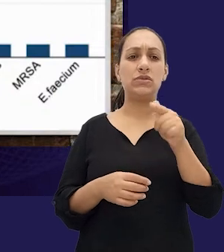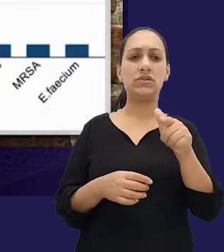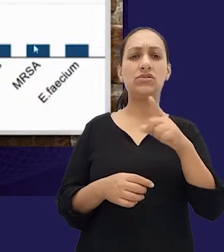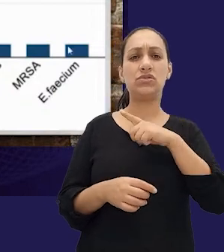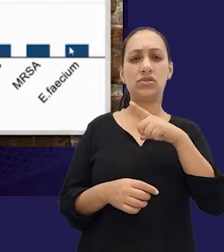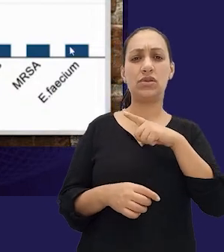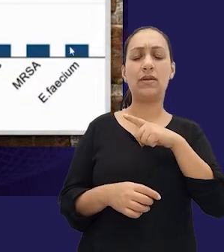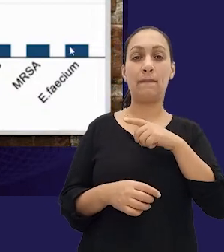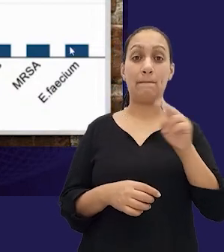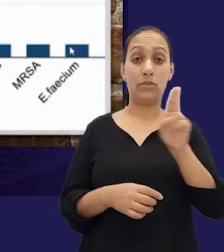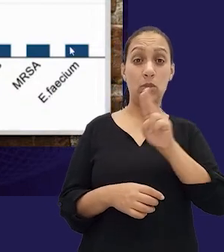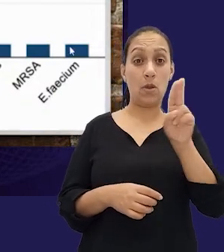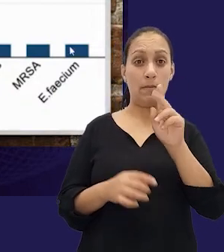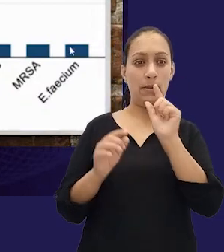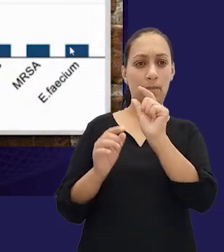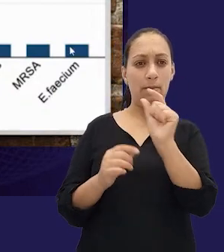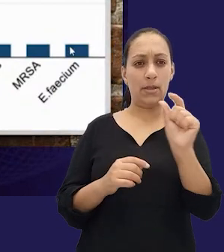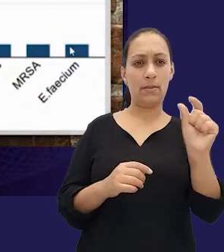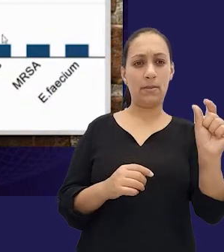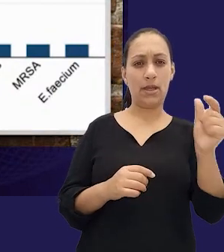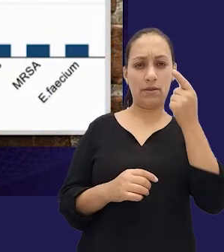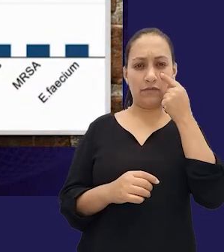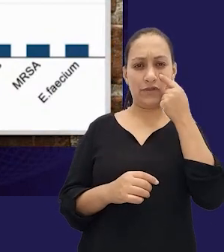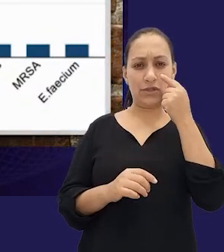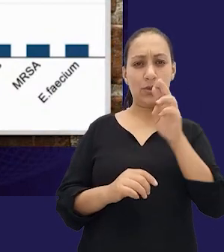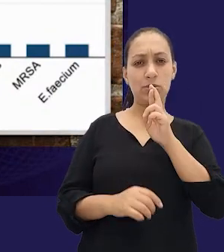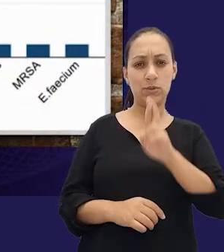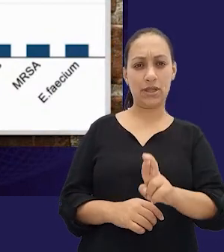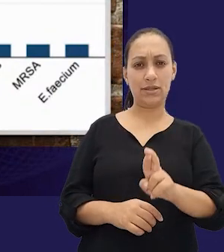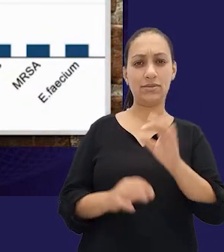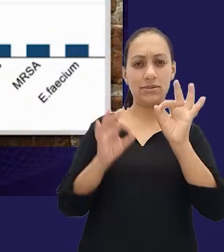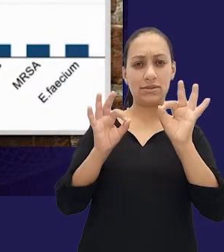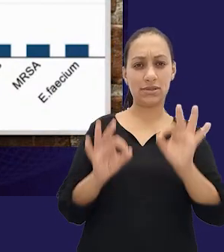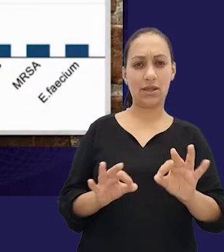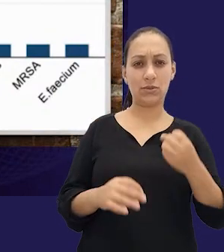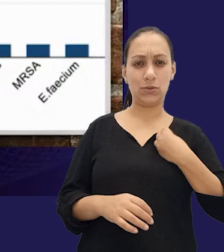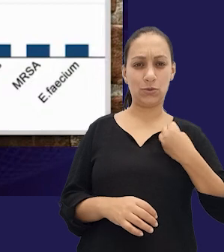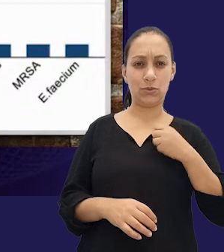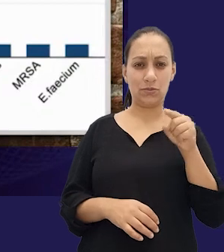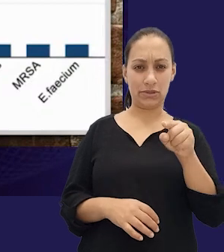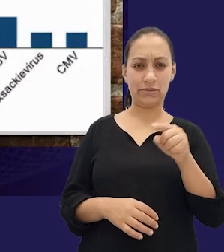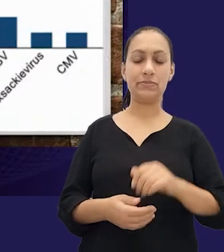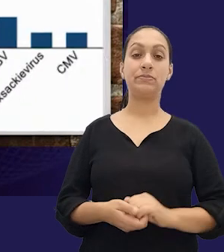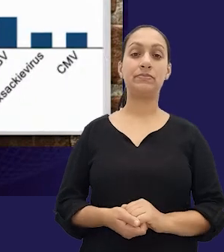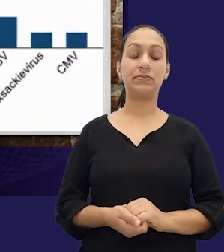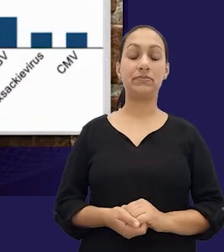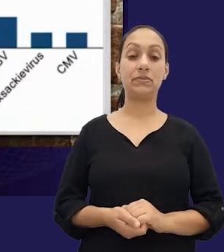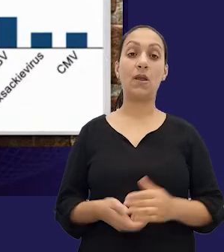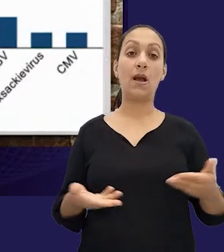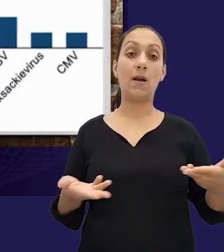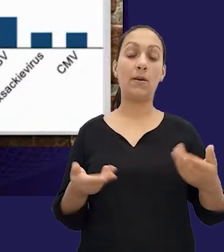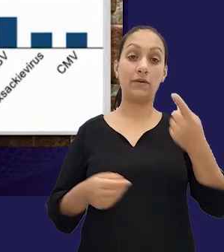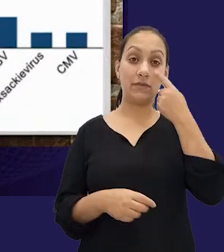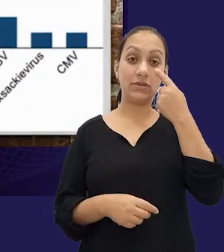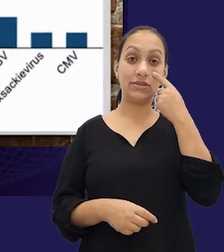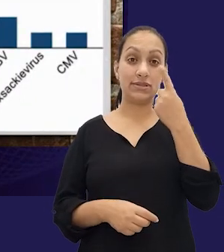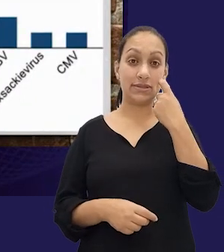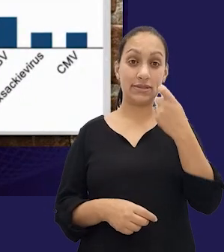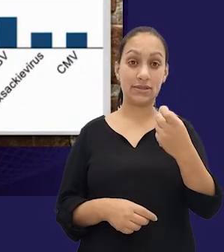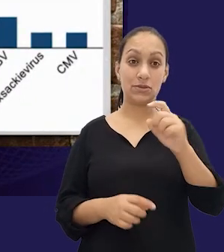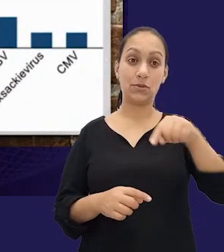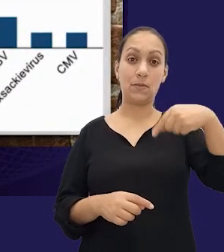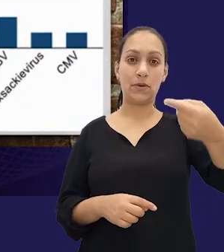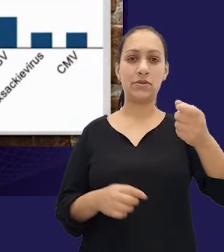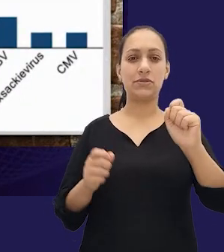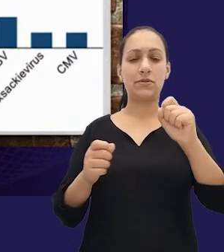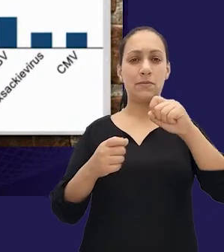e assim por diante para as outras bactérias, tá? Agora, olha só que interessante, o próximo gráfico é desse mesmo